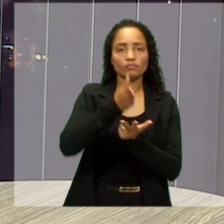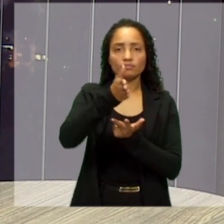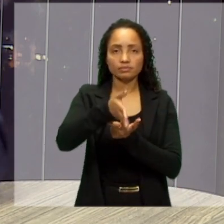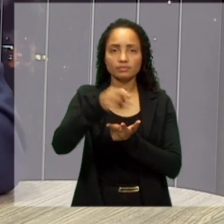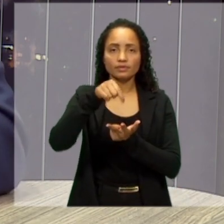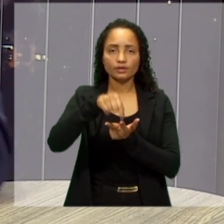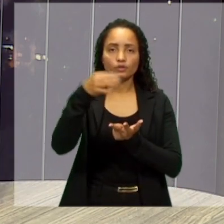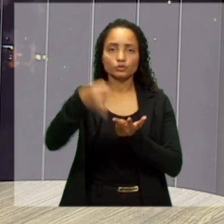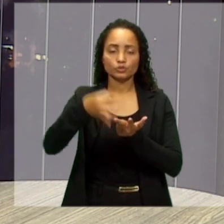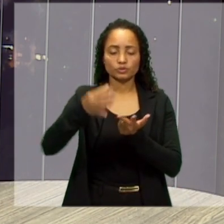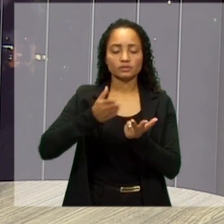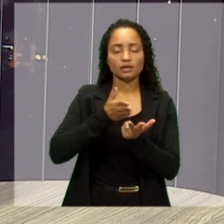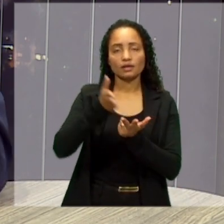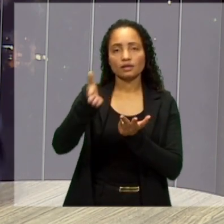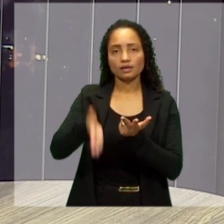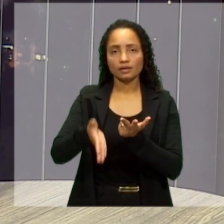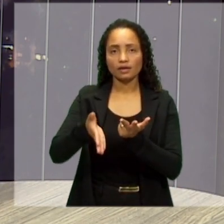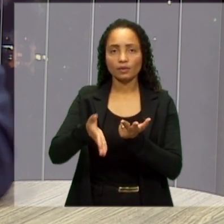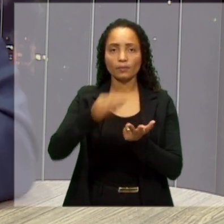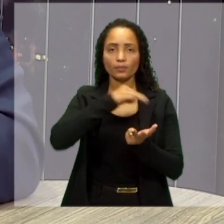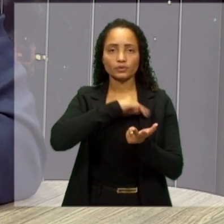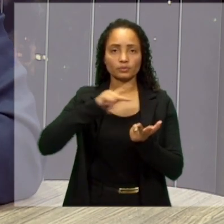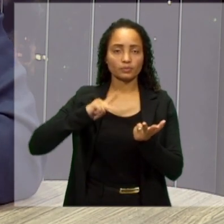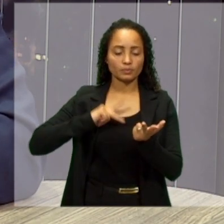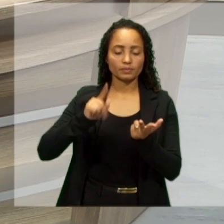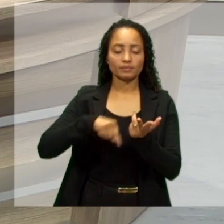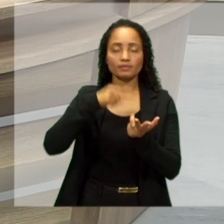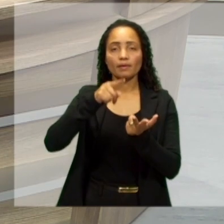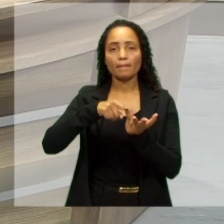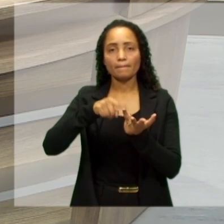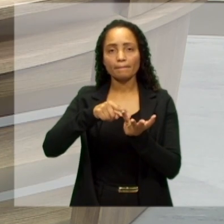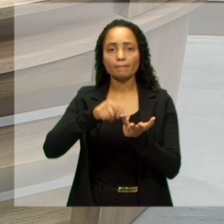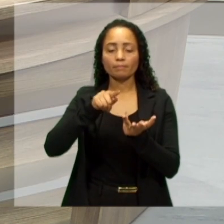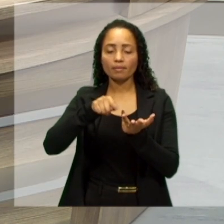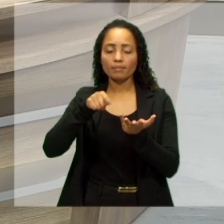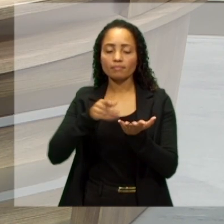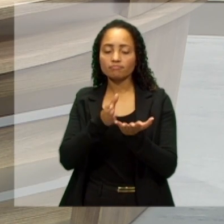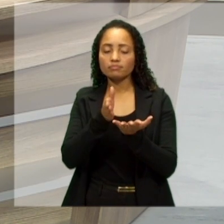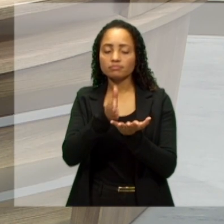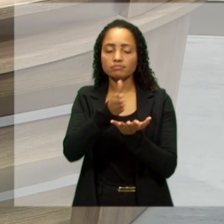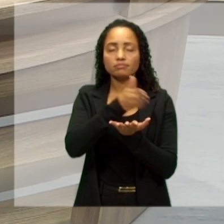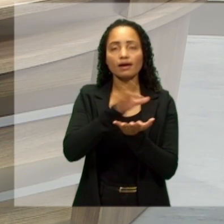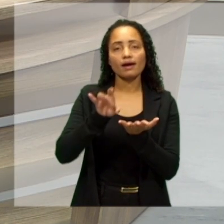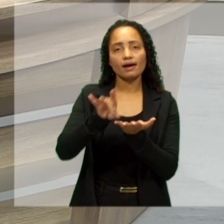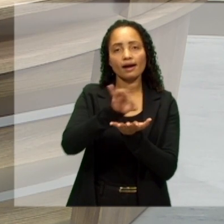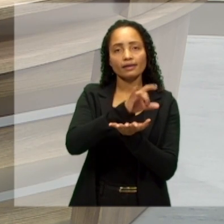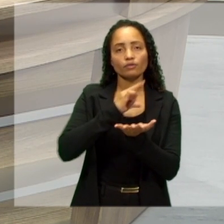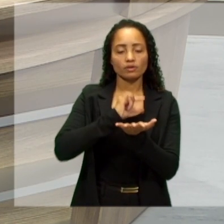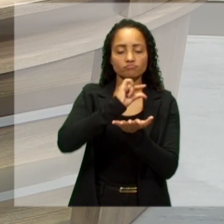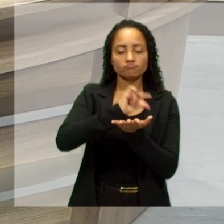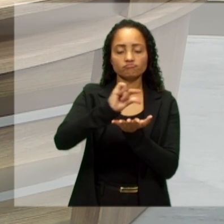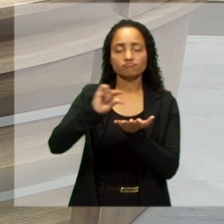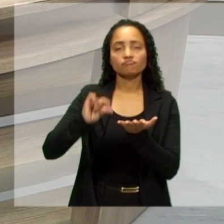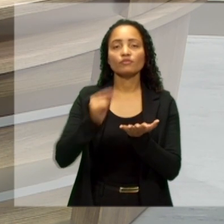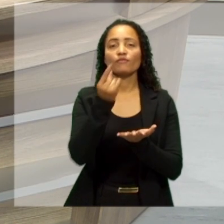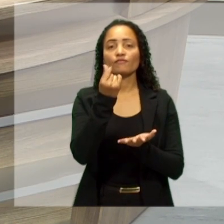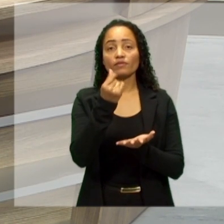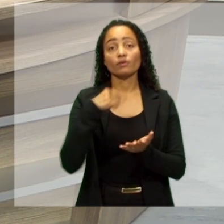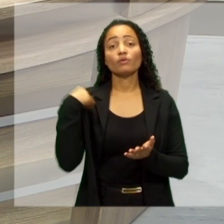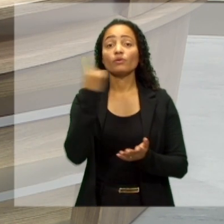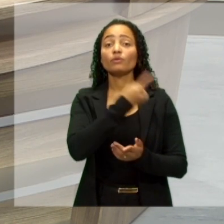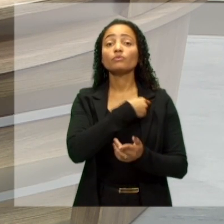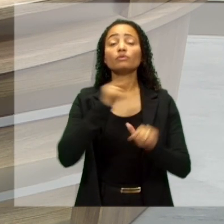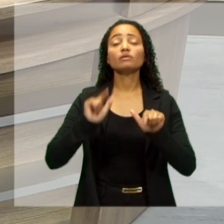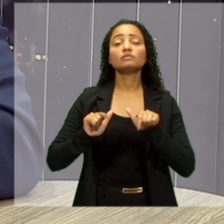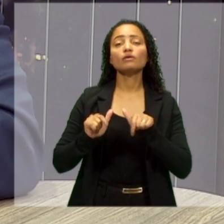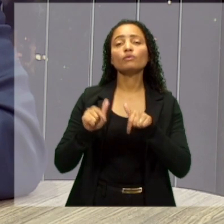para a Defensoria, para o Ministério Público e para a Advocacia Pública. Então, a nossa autonomia, ela consiste no